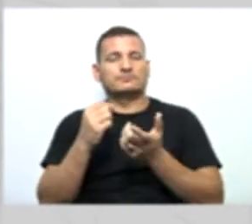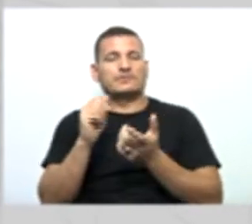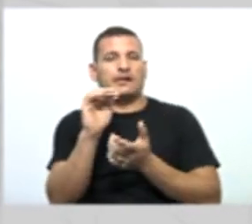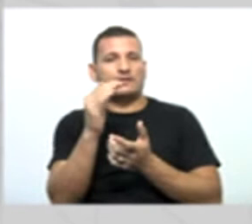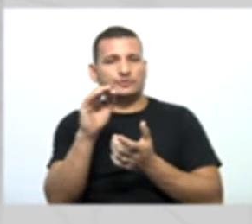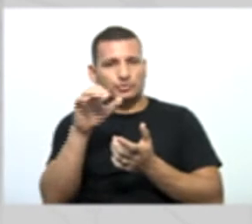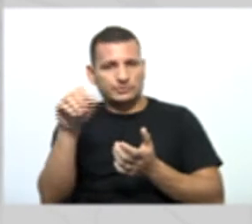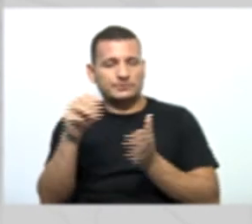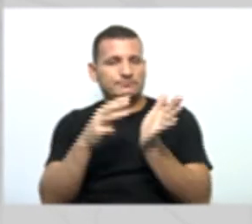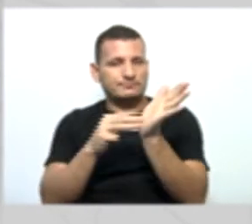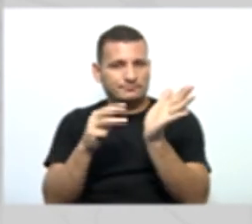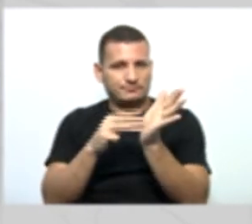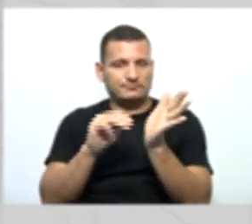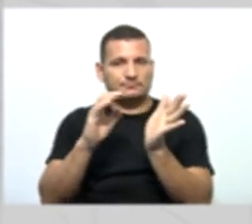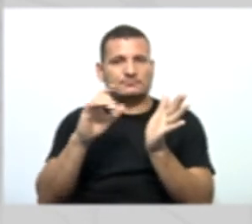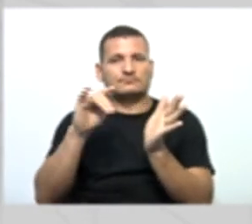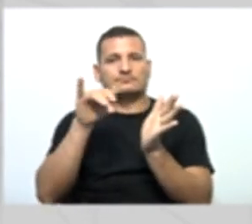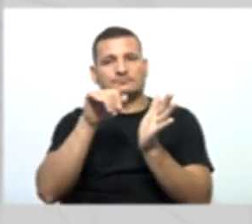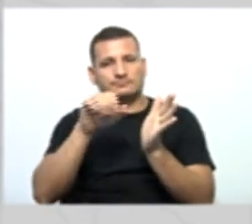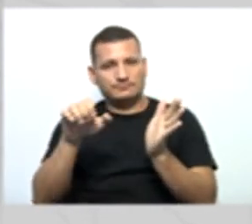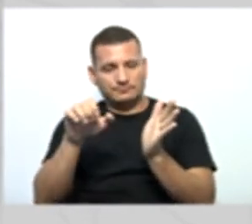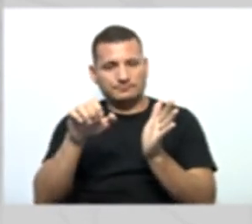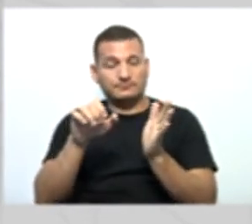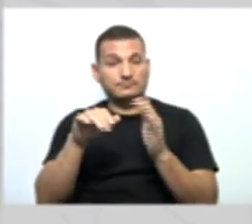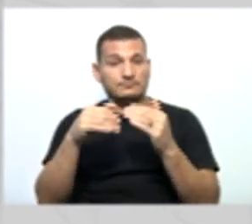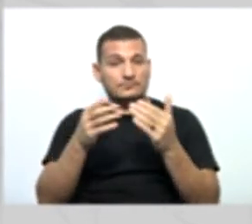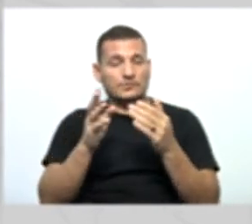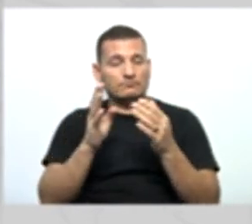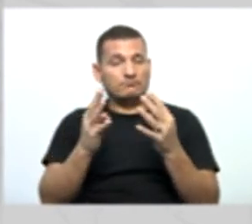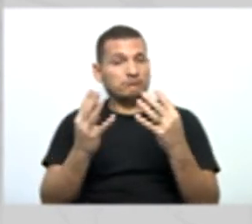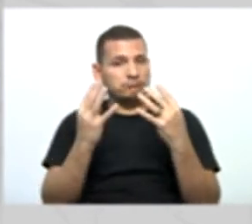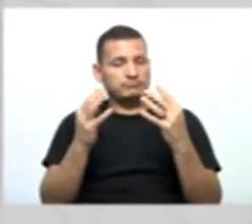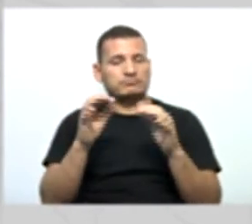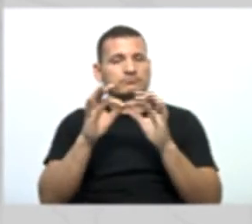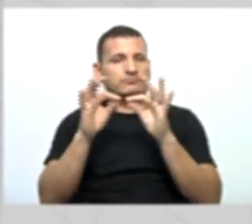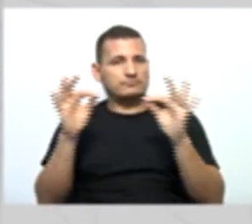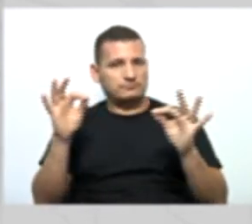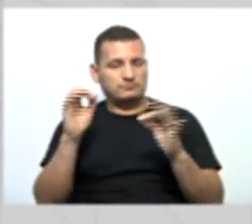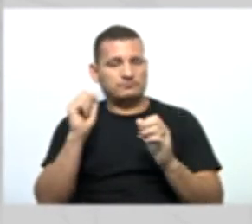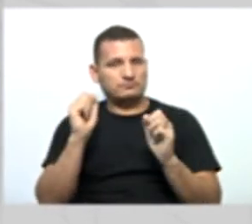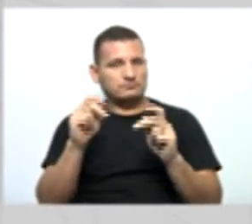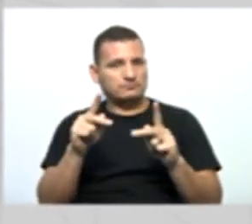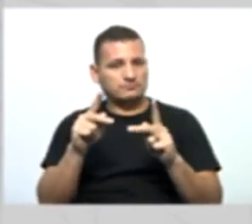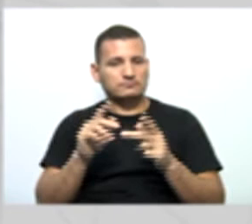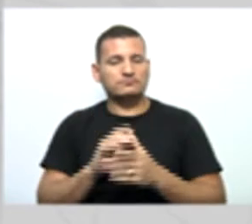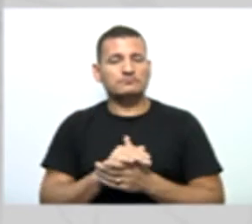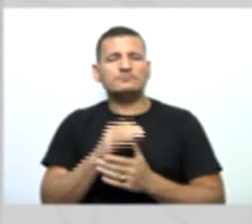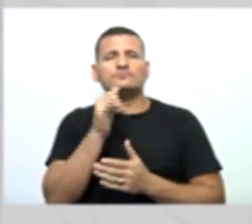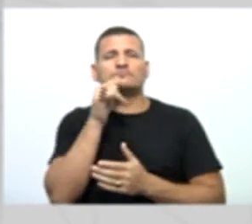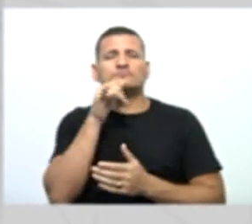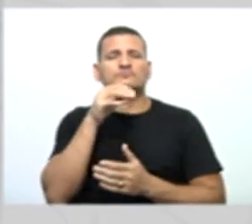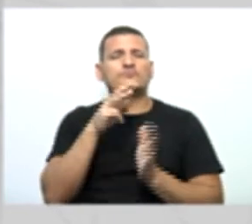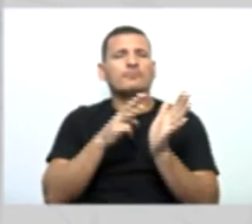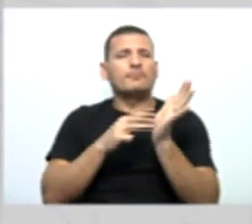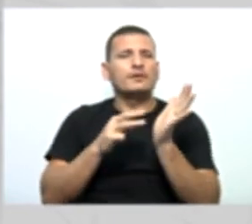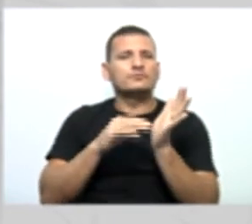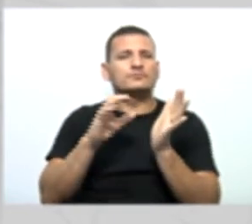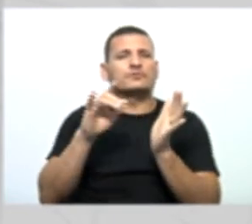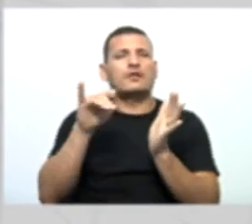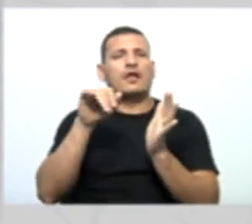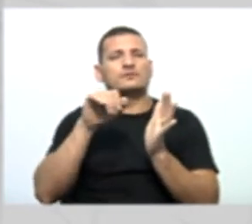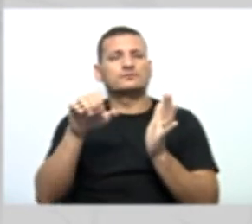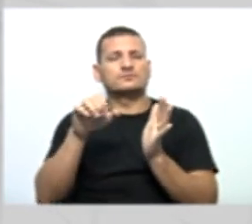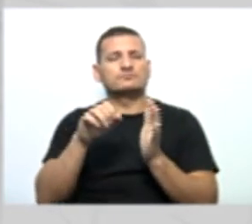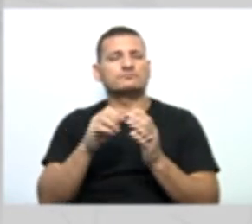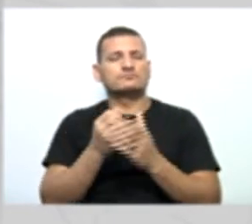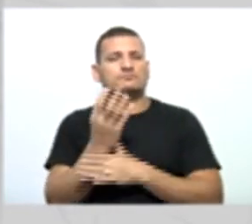ações como métodos de classe. Então fique atento a essa expressão, ok? Um exemplo de método de classe que nós poderíamos criar